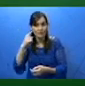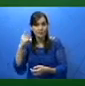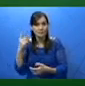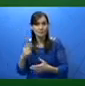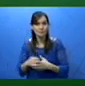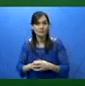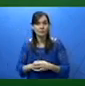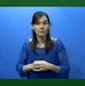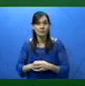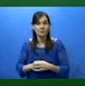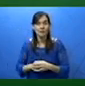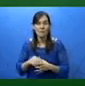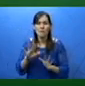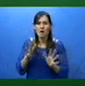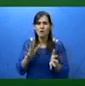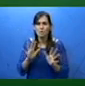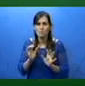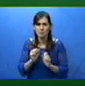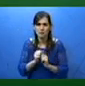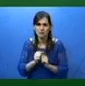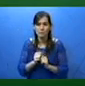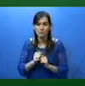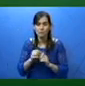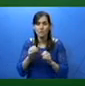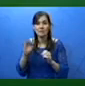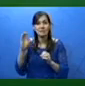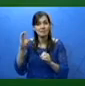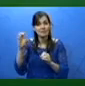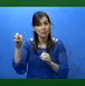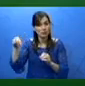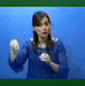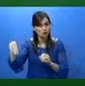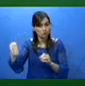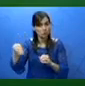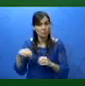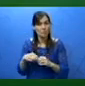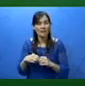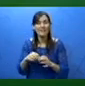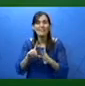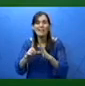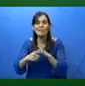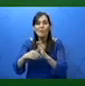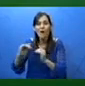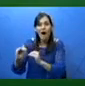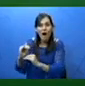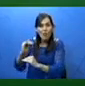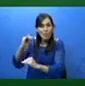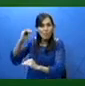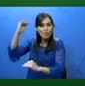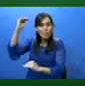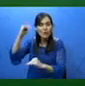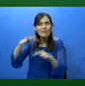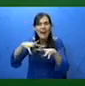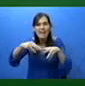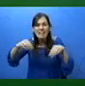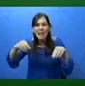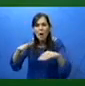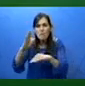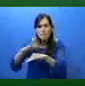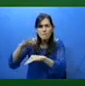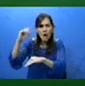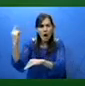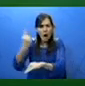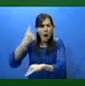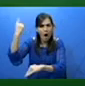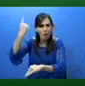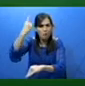outra informação no texto, em centímetros. Mas quando adulto, esse é o animal terrestre mais alto.